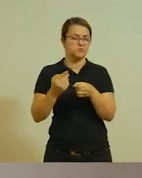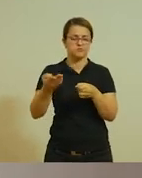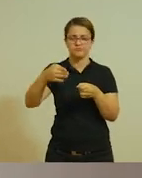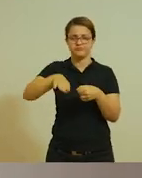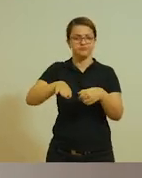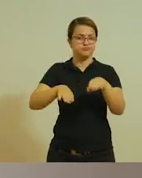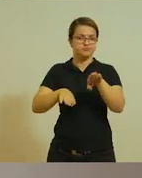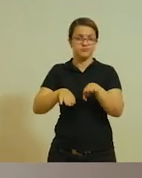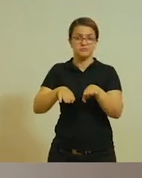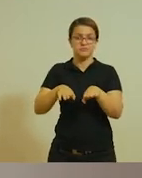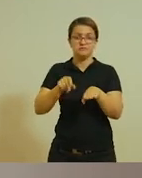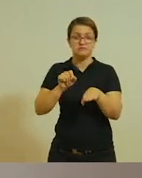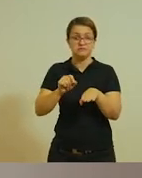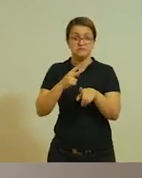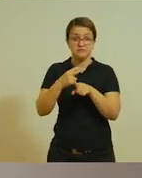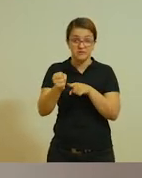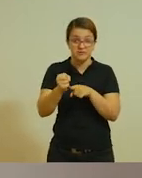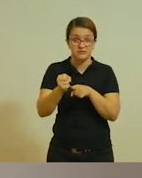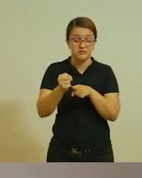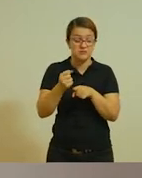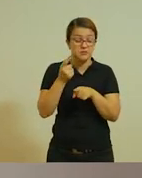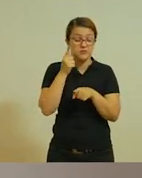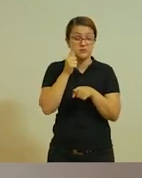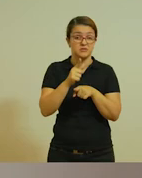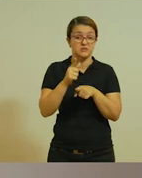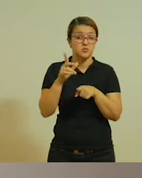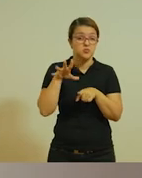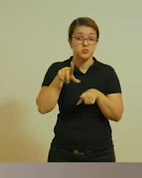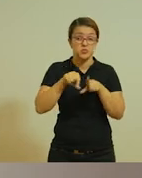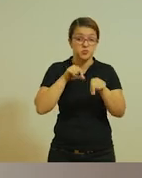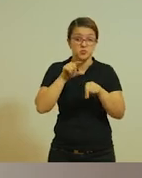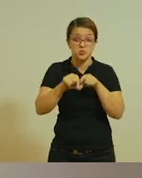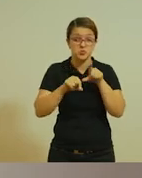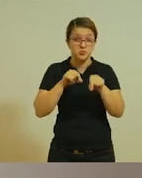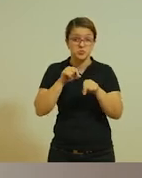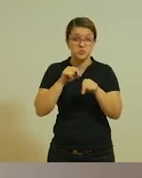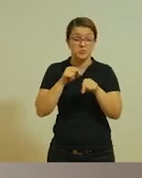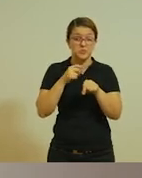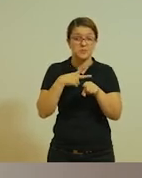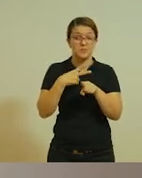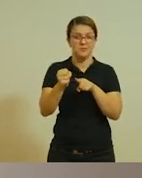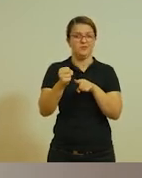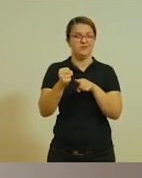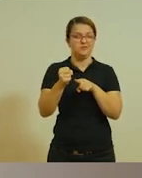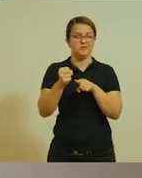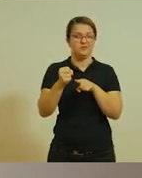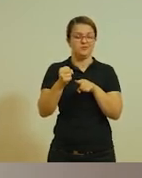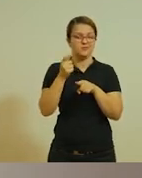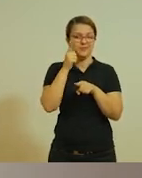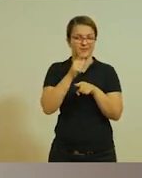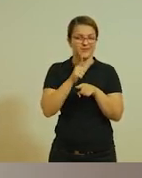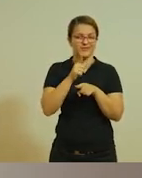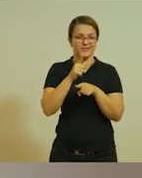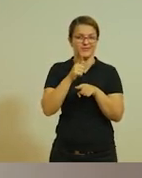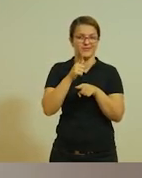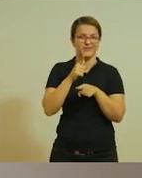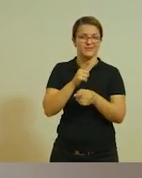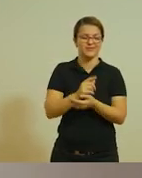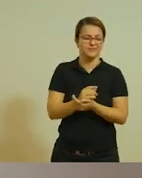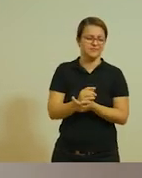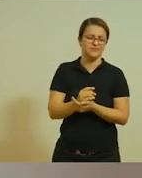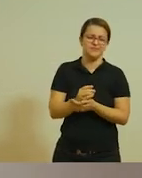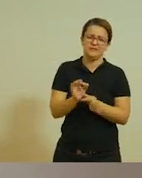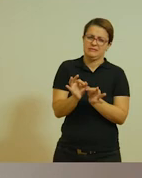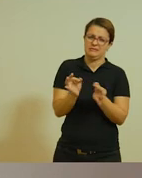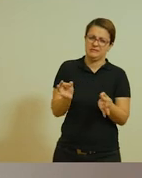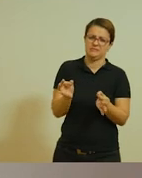volta as cartas aqui. Vai ganhar quem conseguir tirar todas as cartas. Ou melhor, quem conseguir tirar a maioria das cartas, tá? Faça